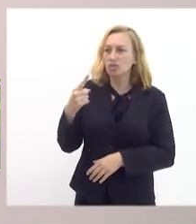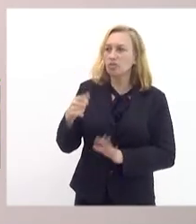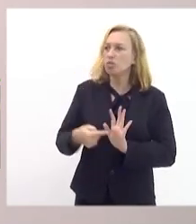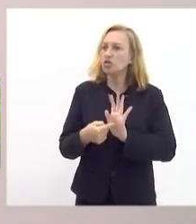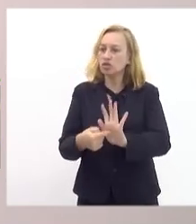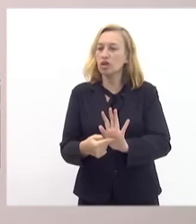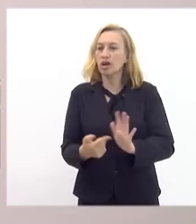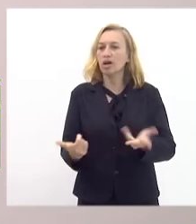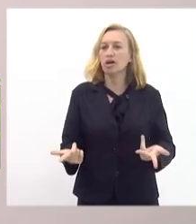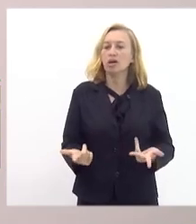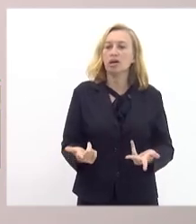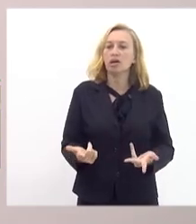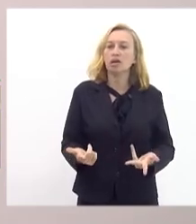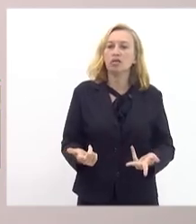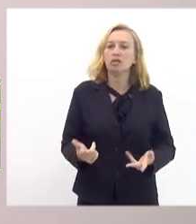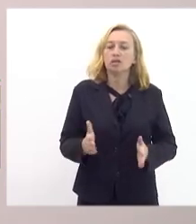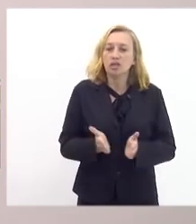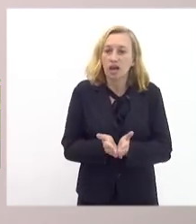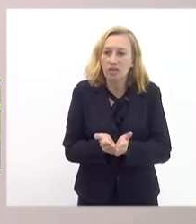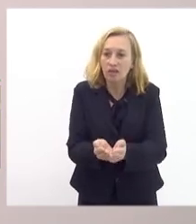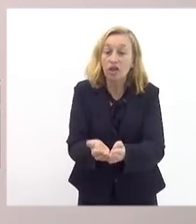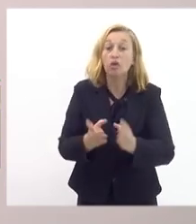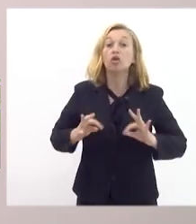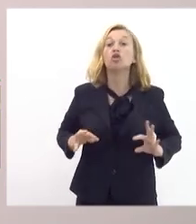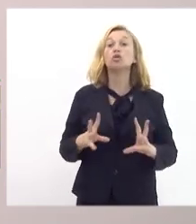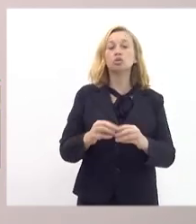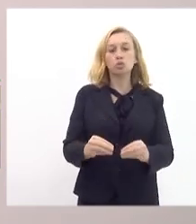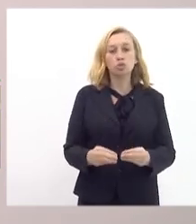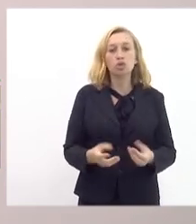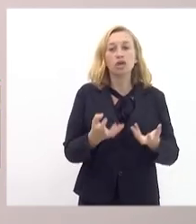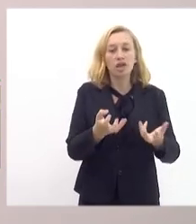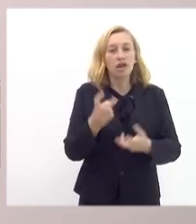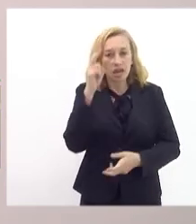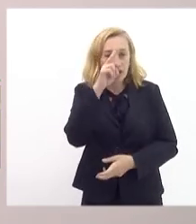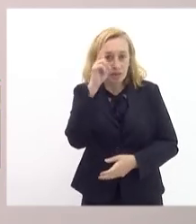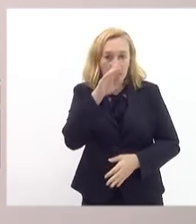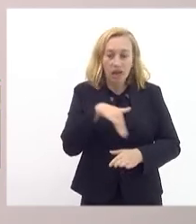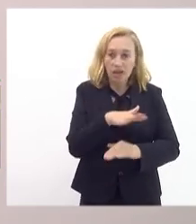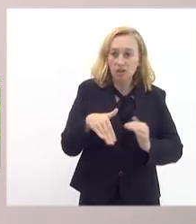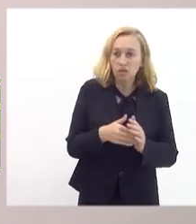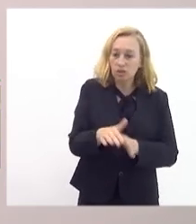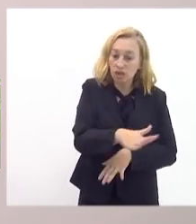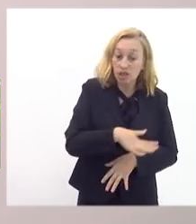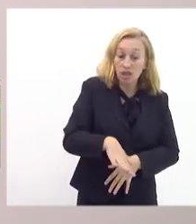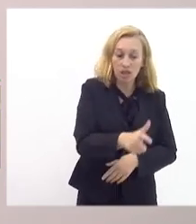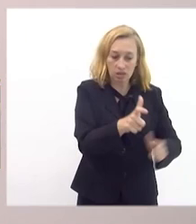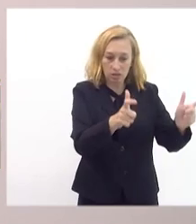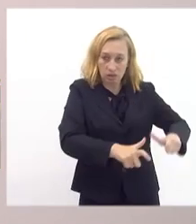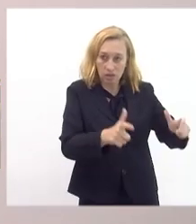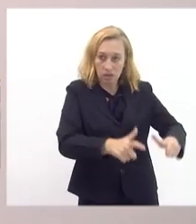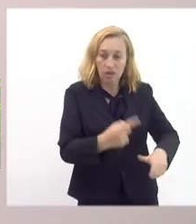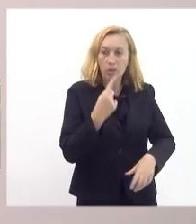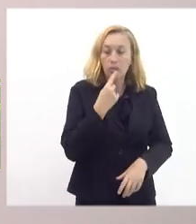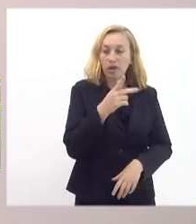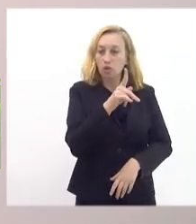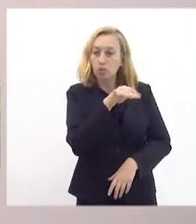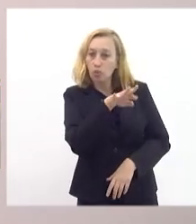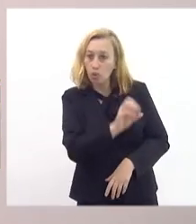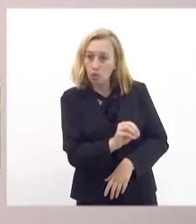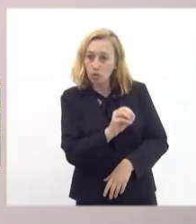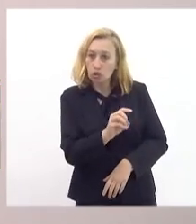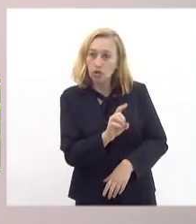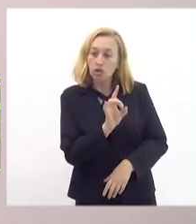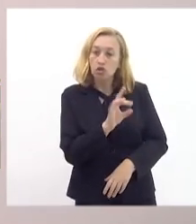mostrar né esses navios e tudo E quero lembrar todos aquela região ali próximo ao Porto